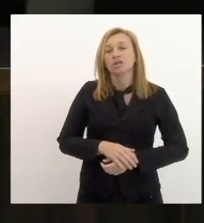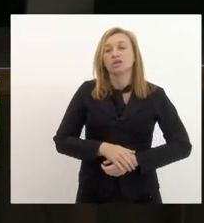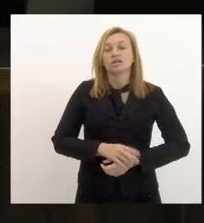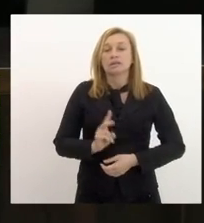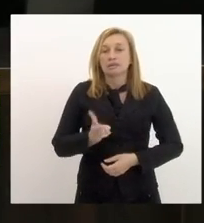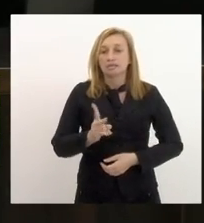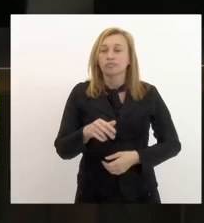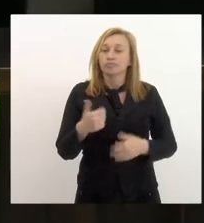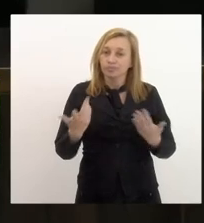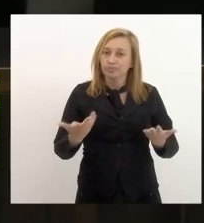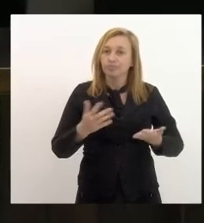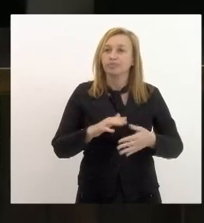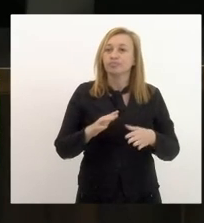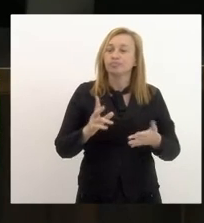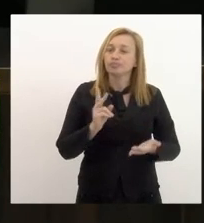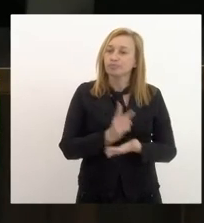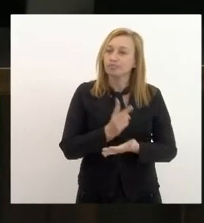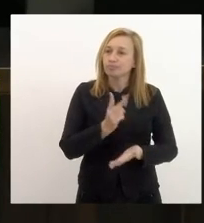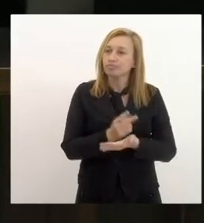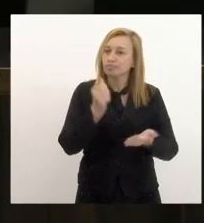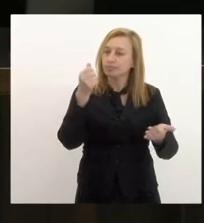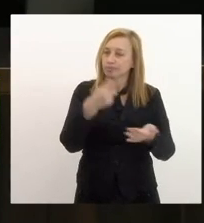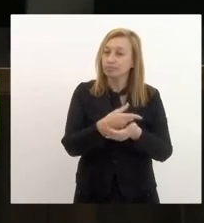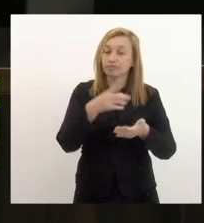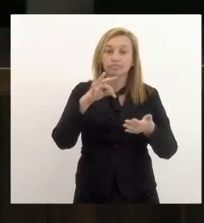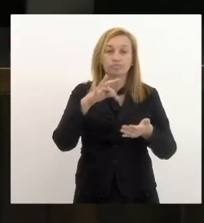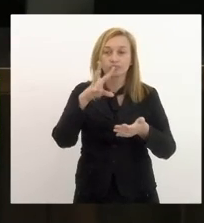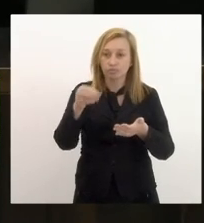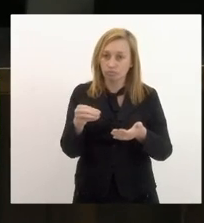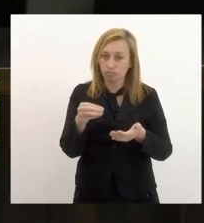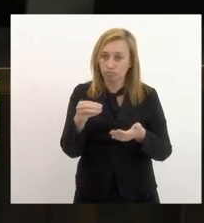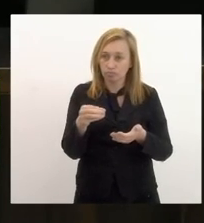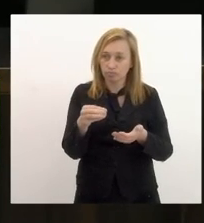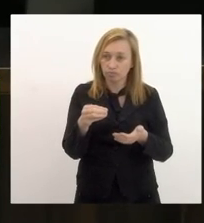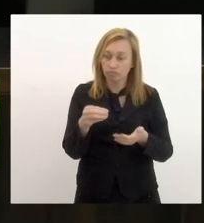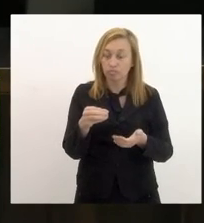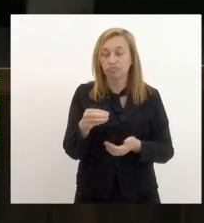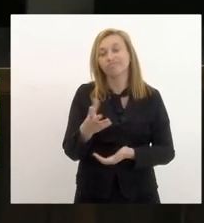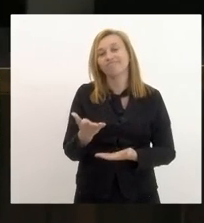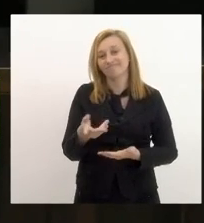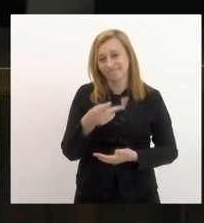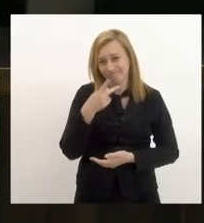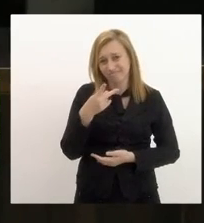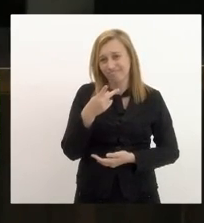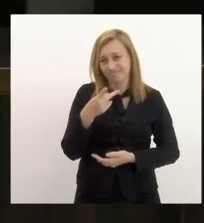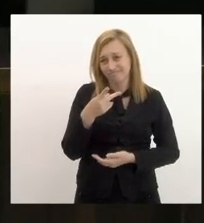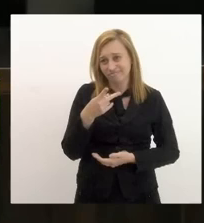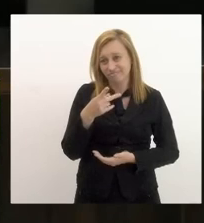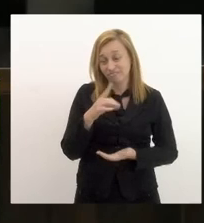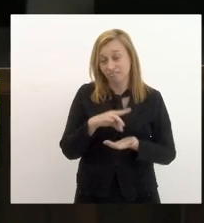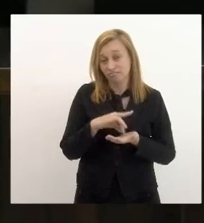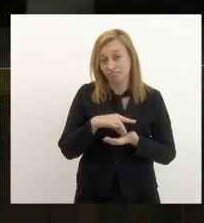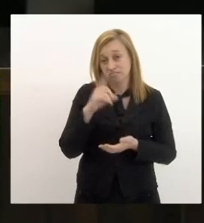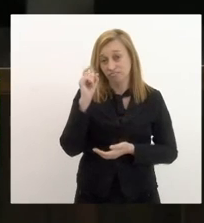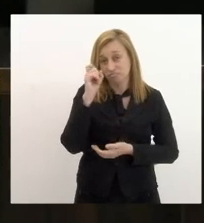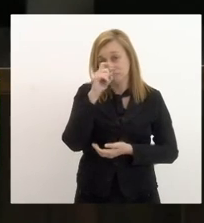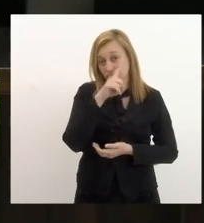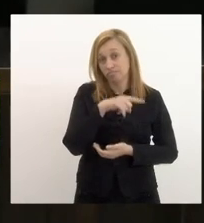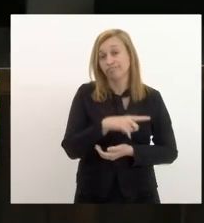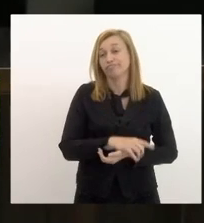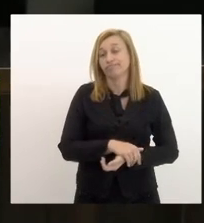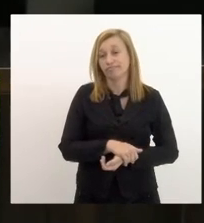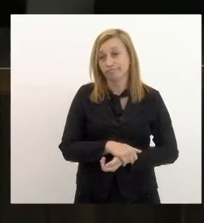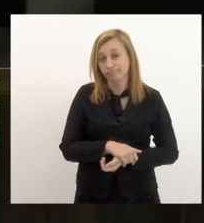constantes mesmo de pagar isso tudo é o cá entre nós acho dificílimo